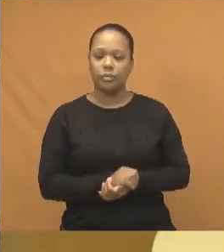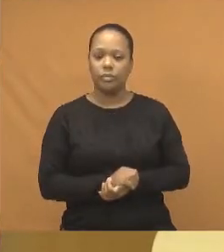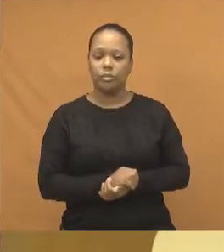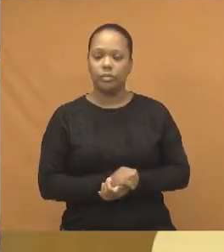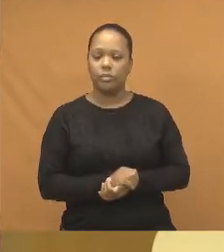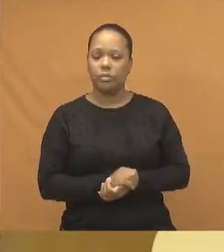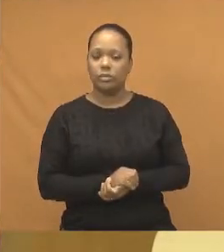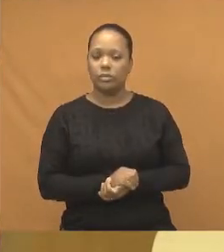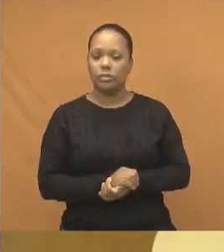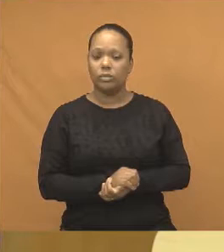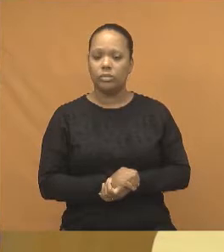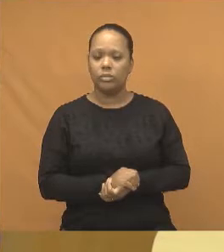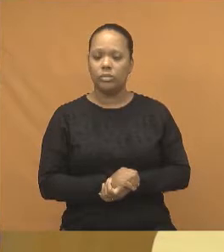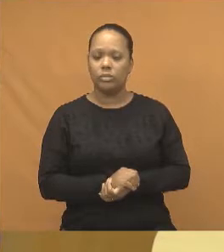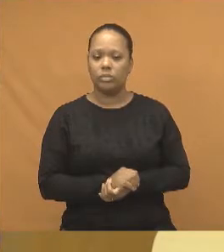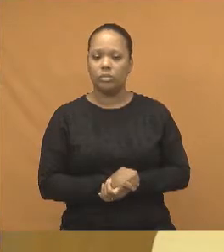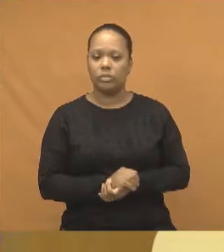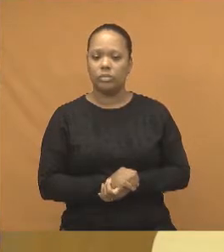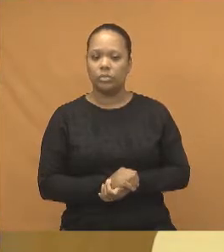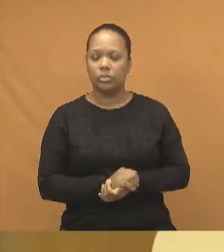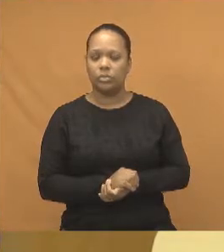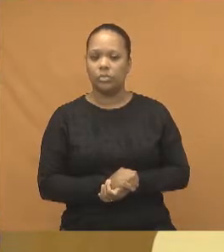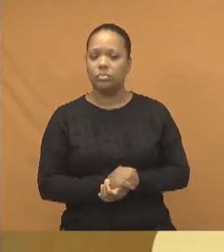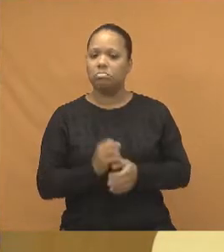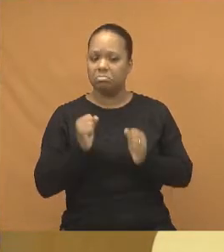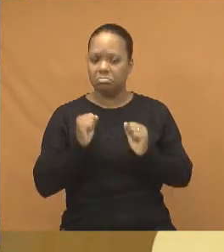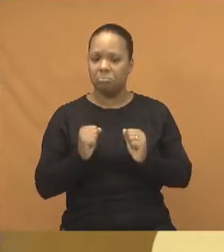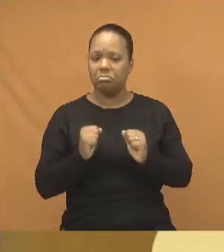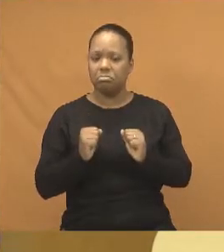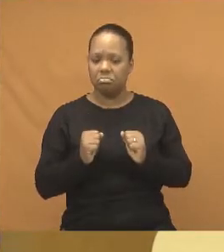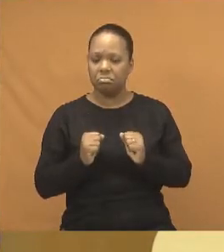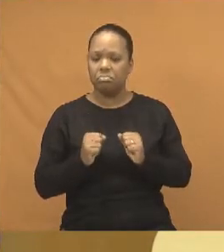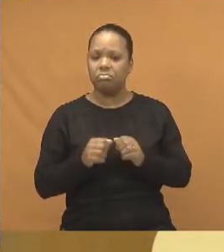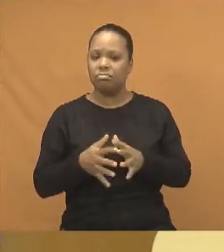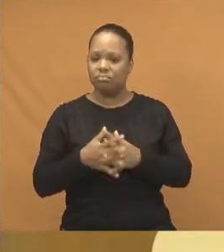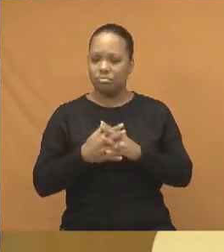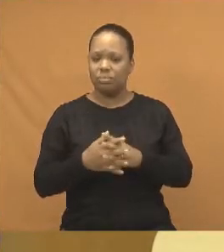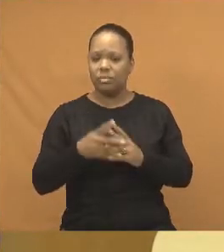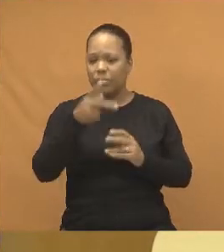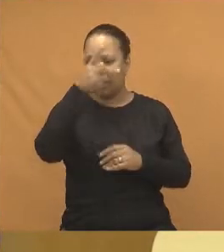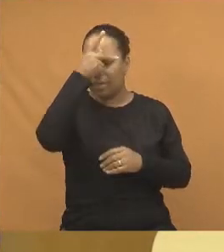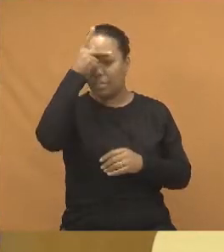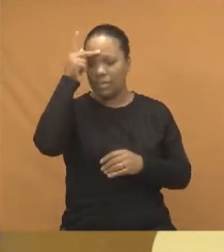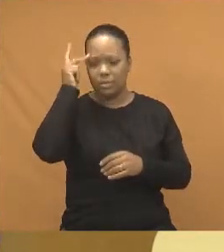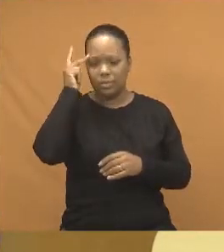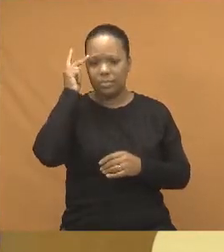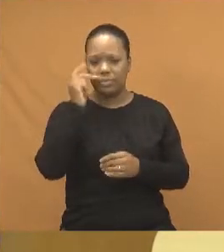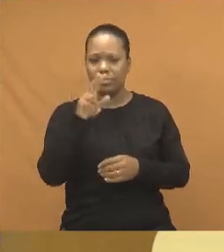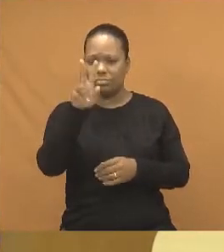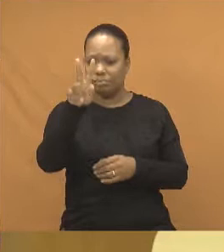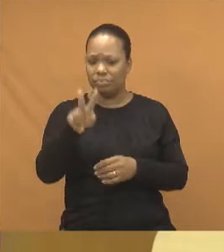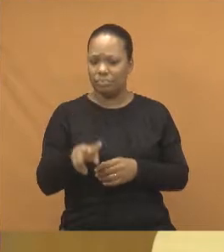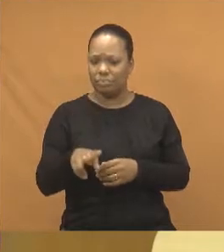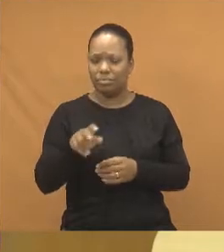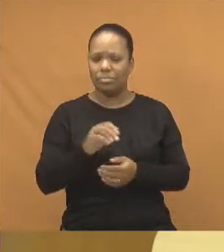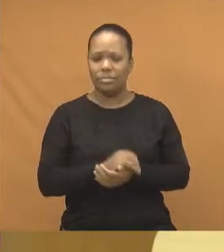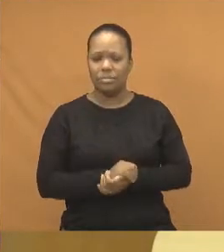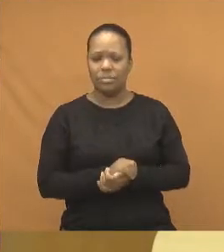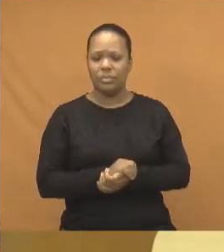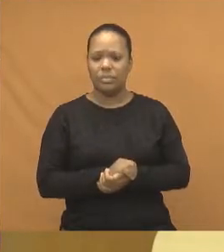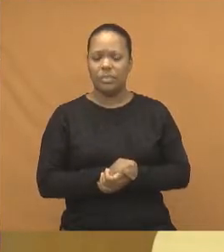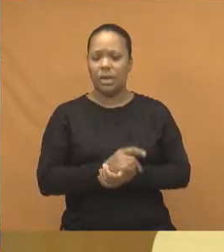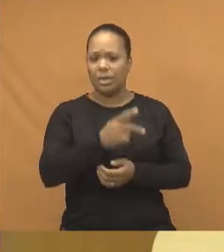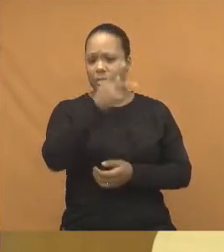A gente pode ter, sim, muitas complicações. A gente vê, às vezes, o paciente, sobretudo, a gente pode ter um paciente que